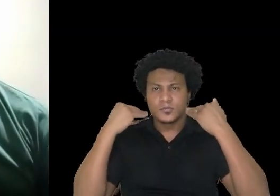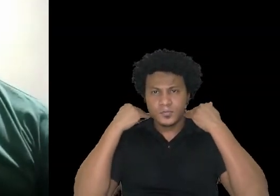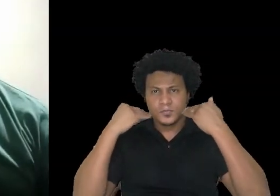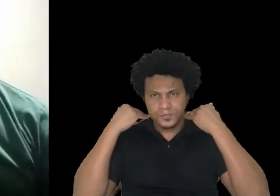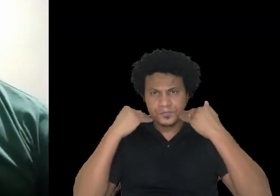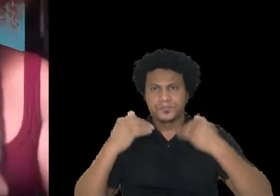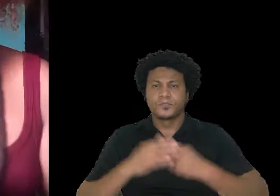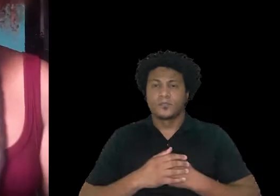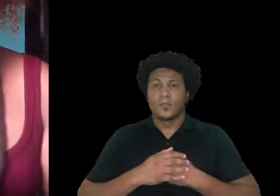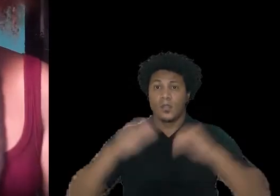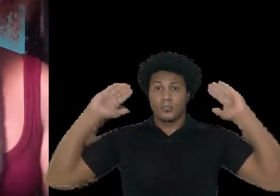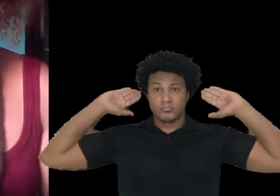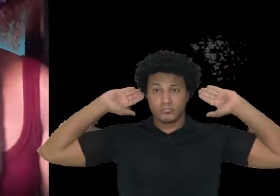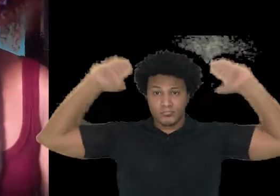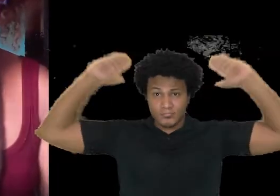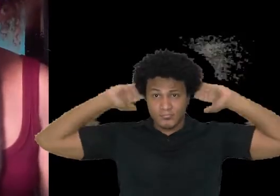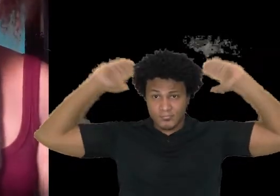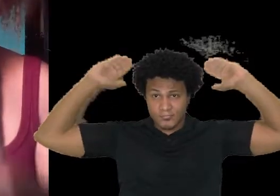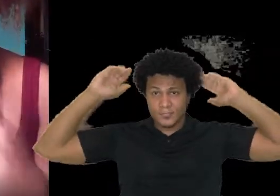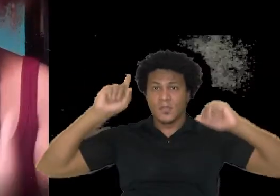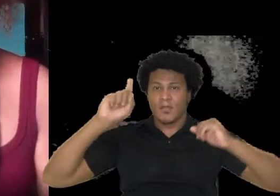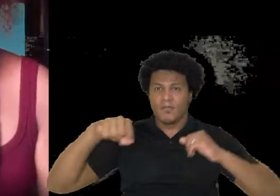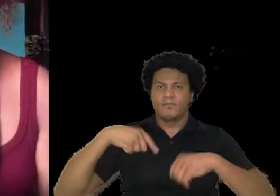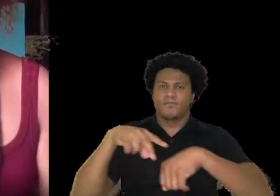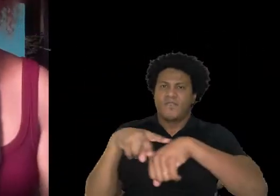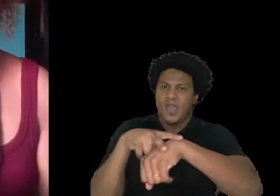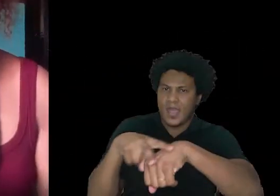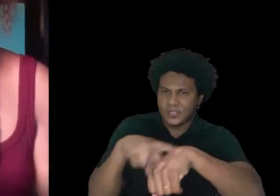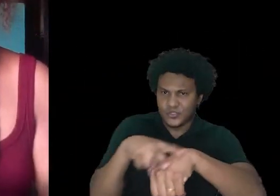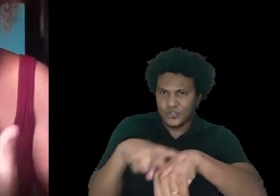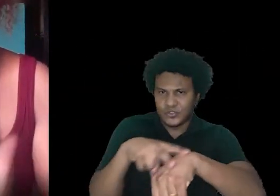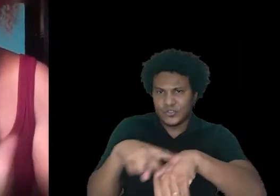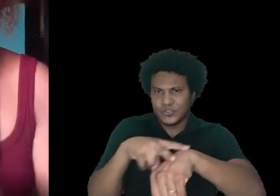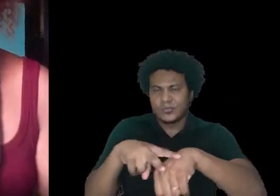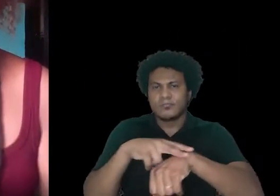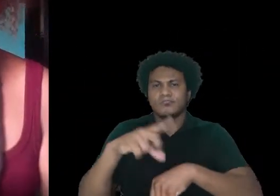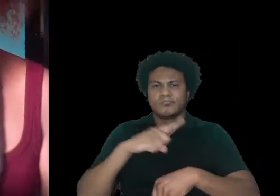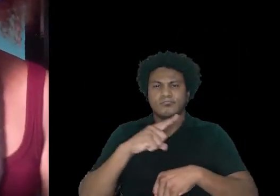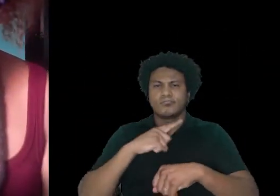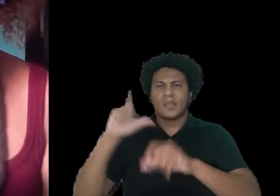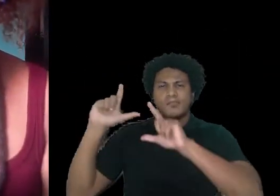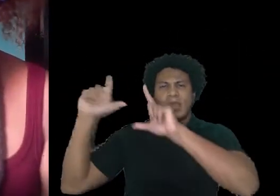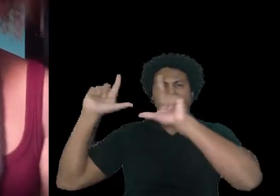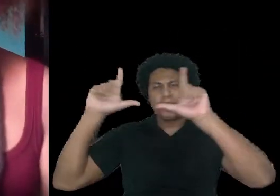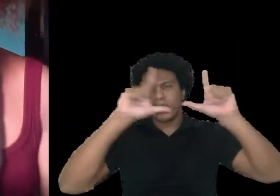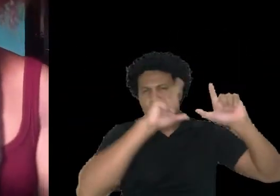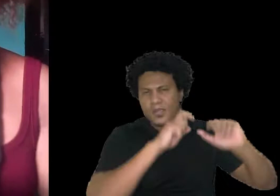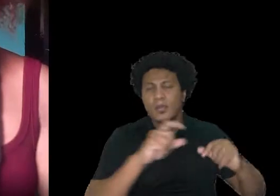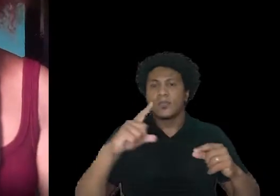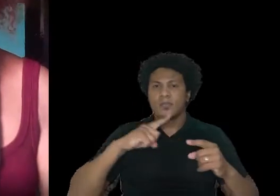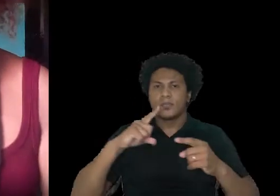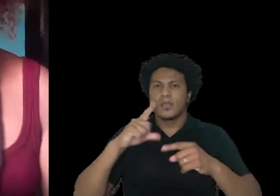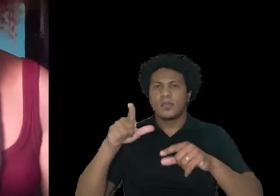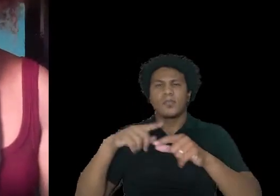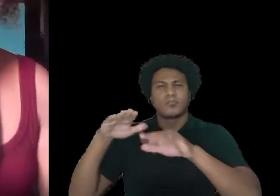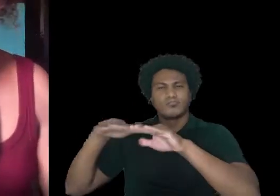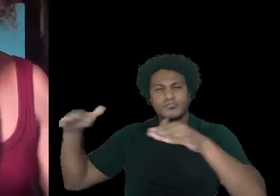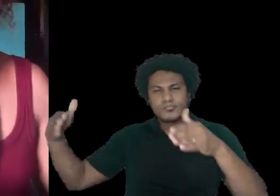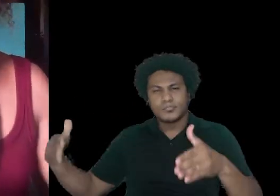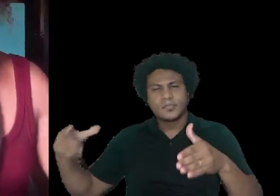meu fundo, uma parede verde com alguns quadros, um balcão também verde com alguns